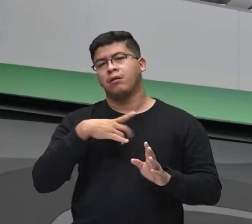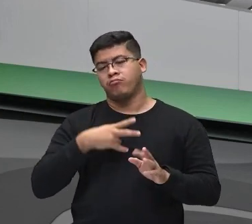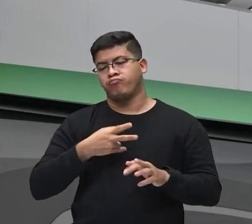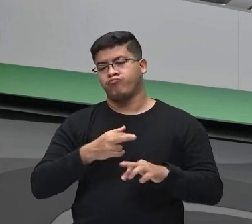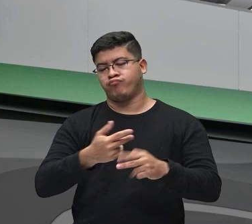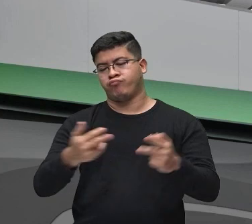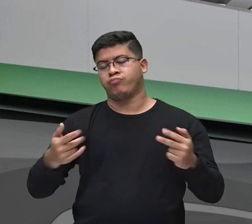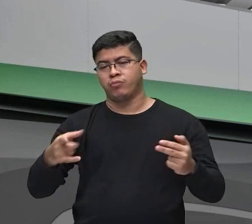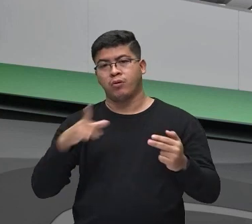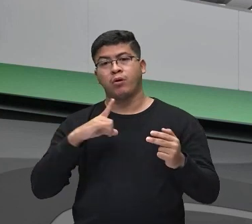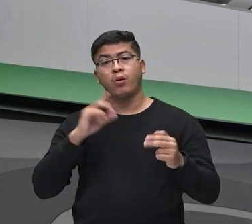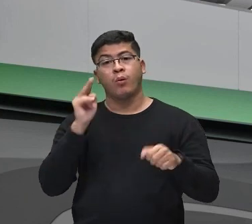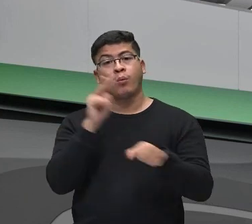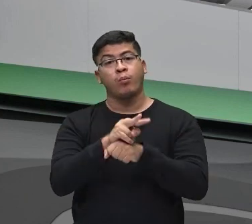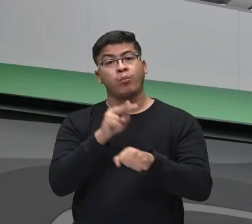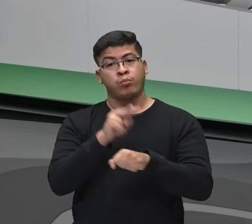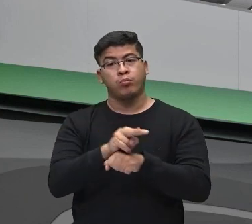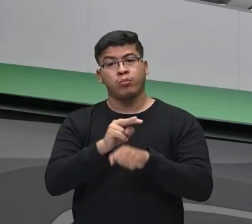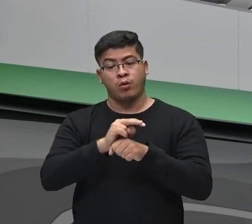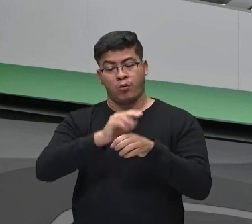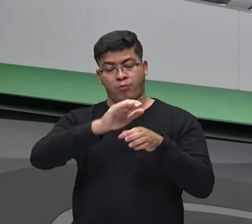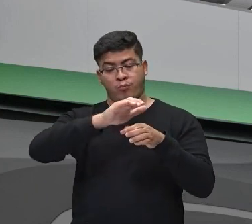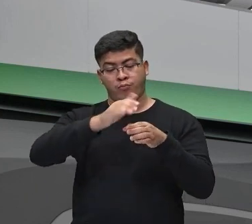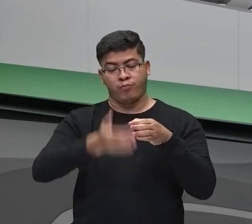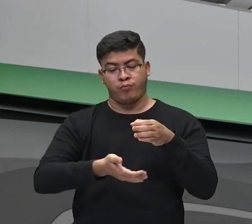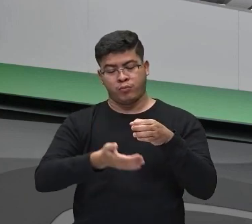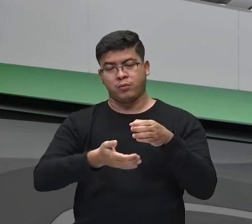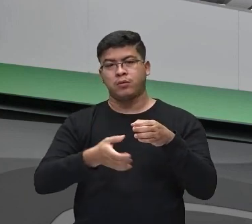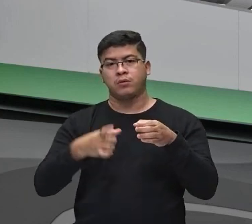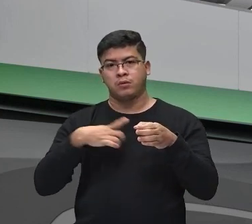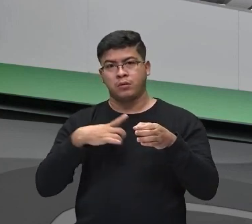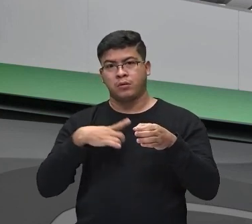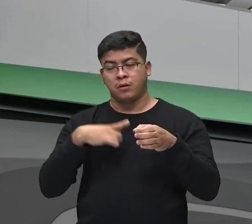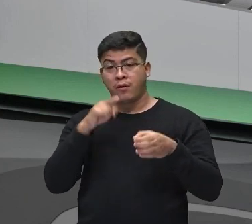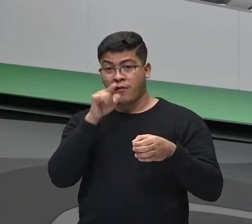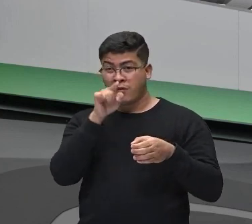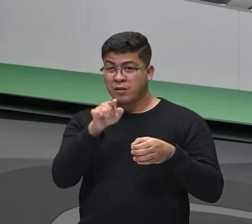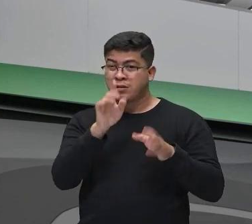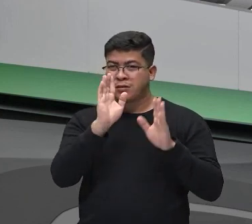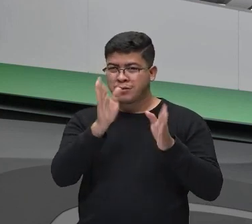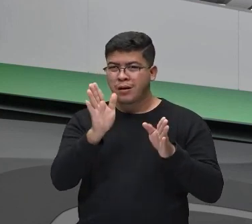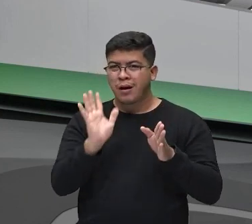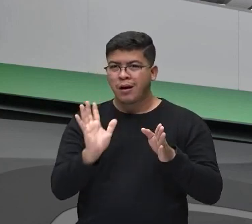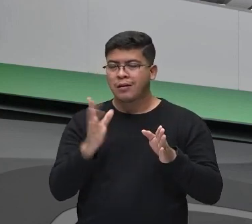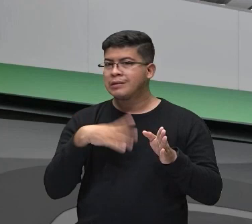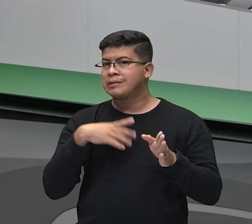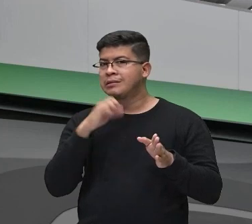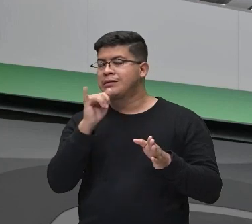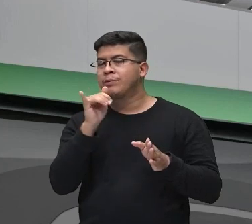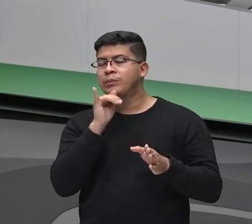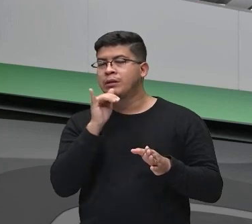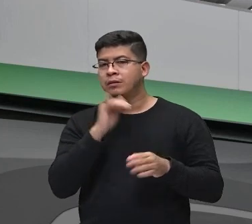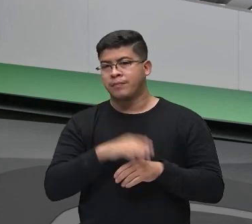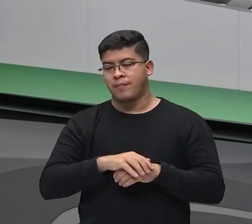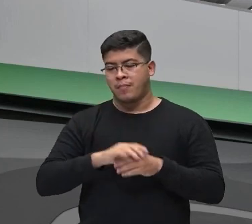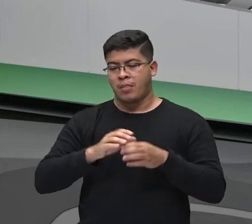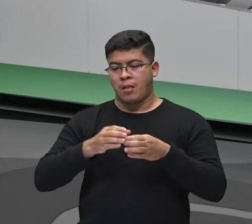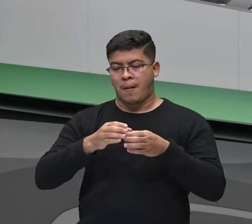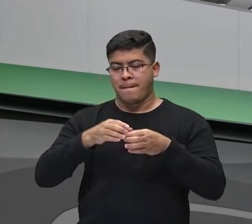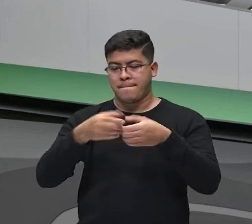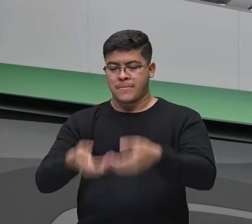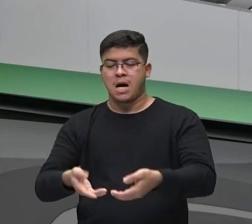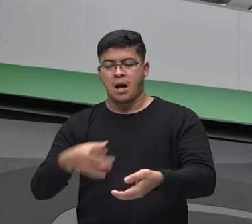térmica com paredes espelhadas dentro. Então, se você já aconteceu um acidente, por exemplo, de quebrar uma garrafa